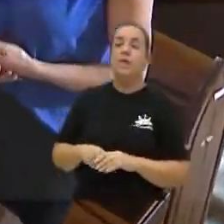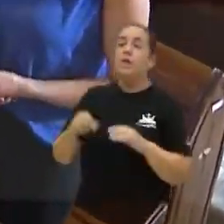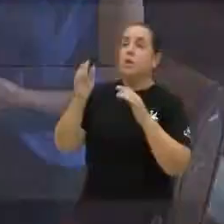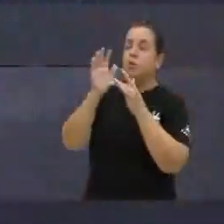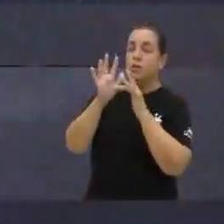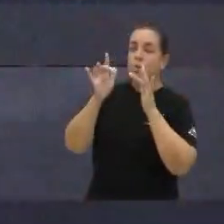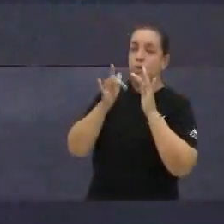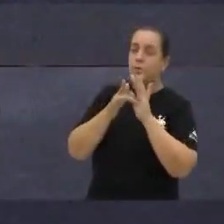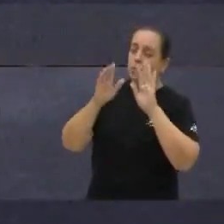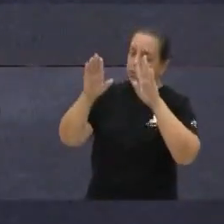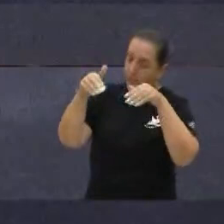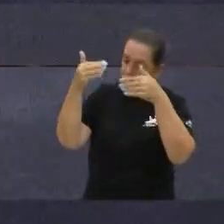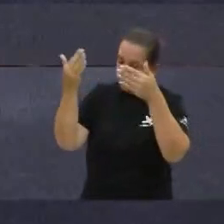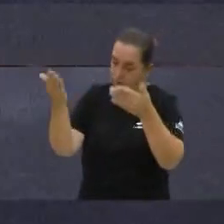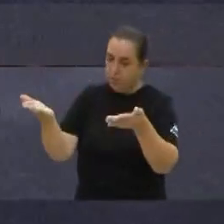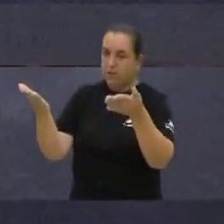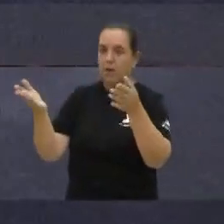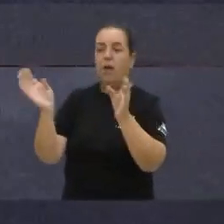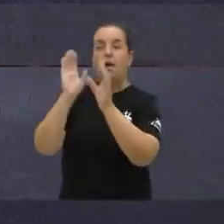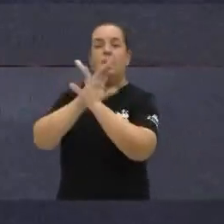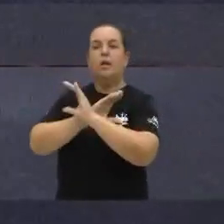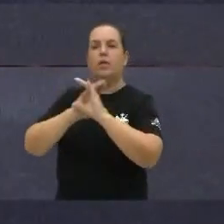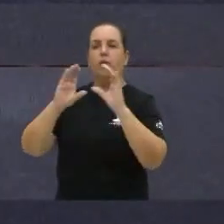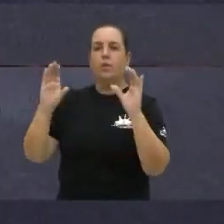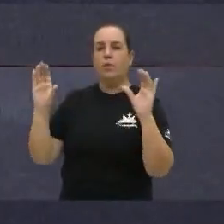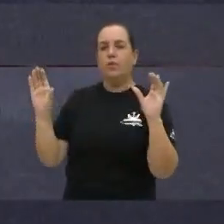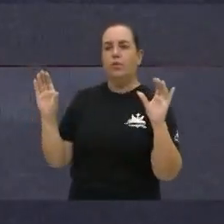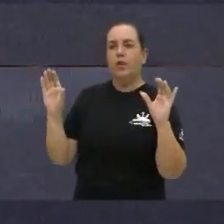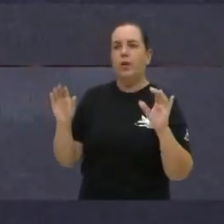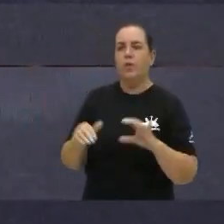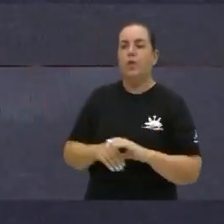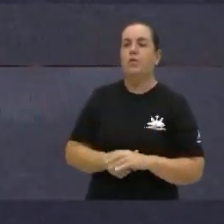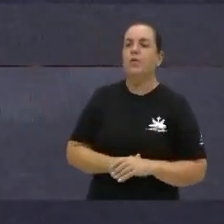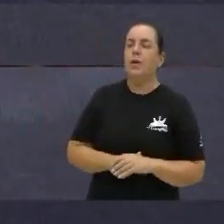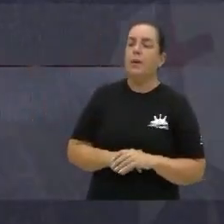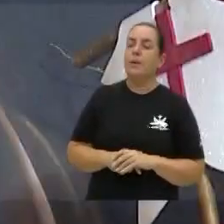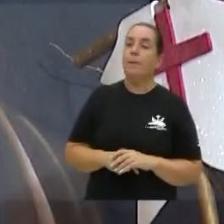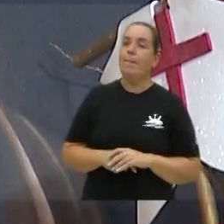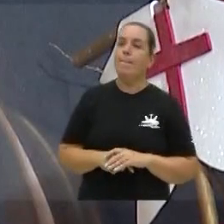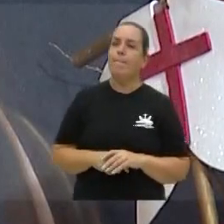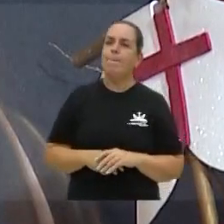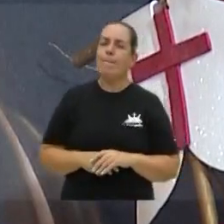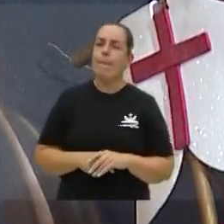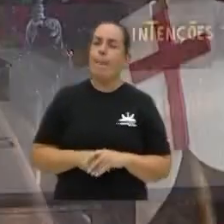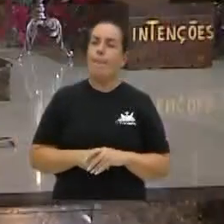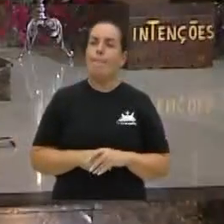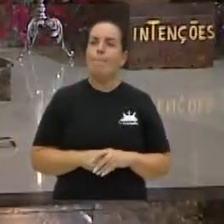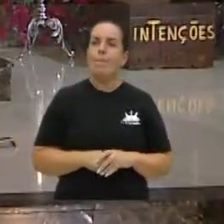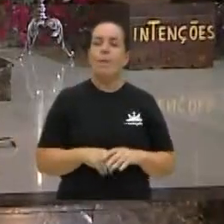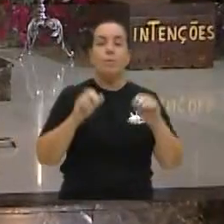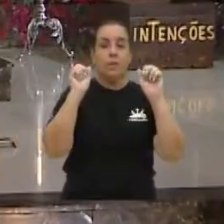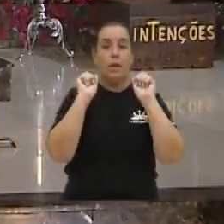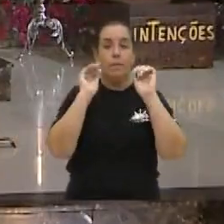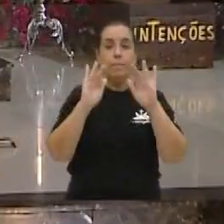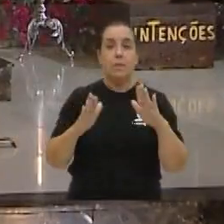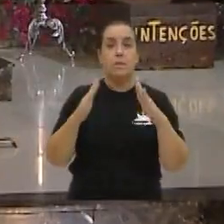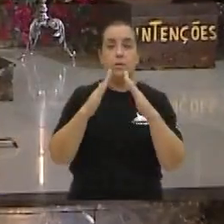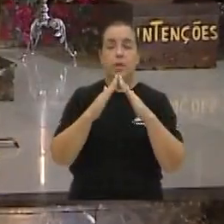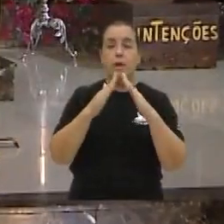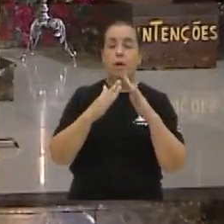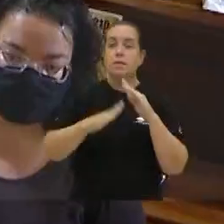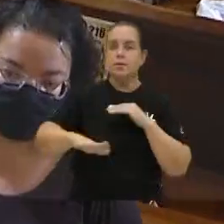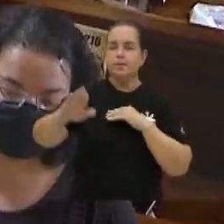vós. Jesus, eu confio em vós. A bênção da casa, levante